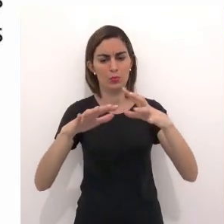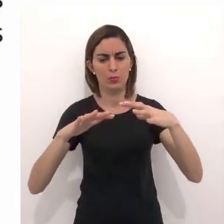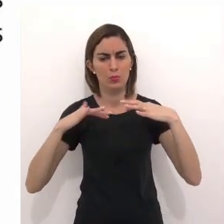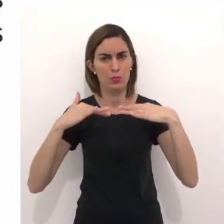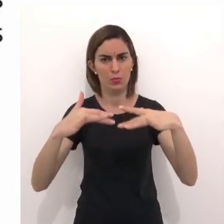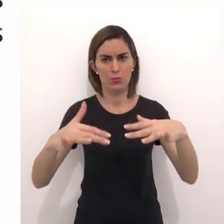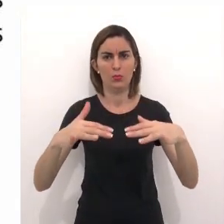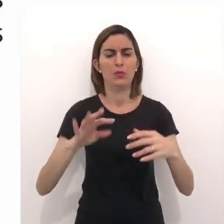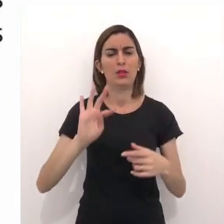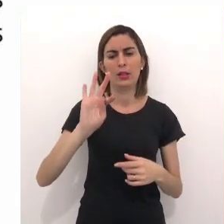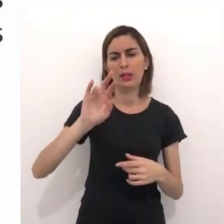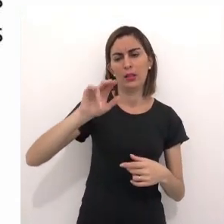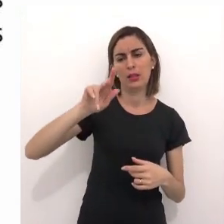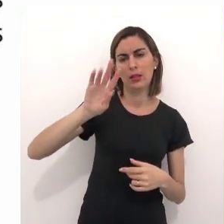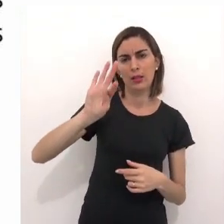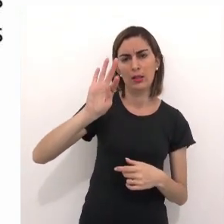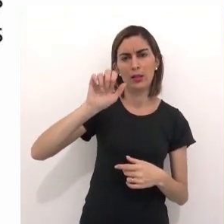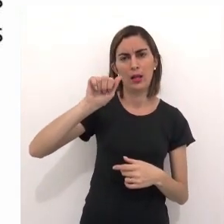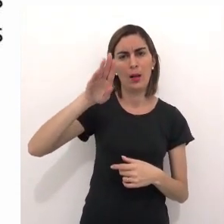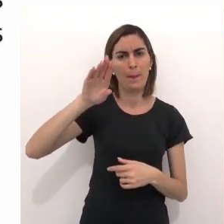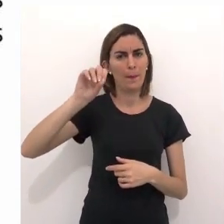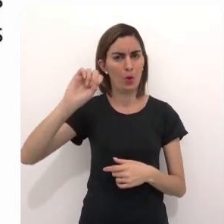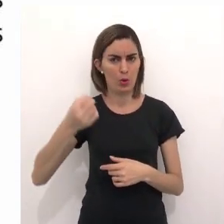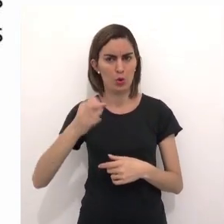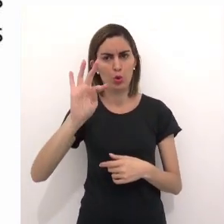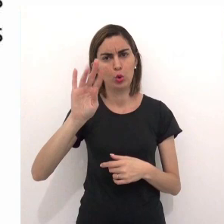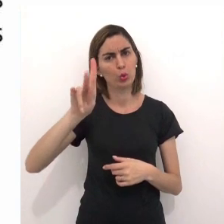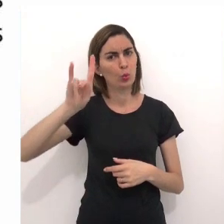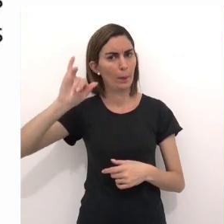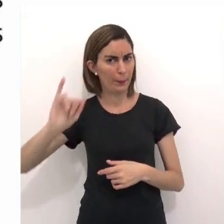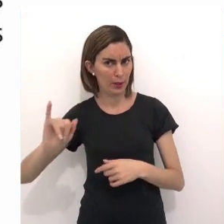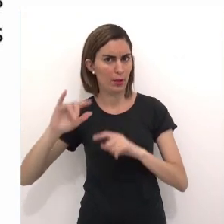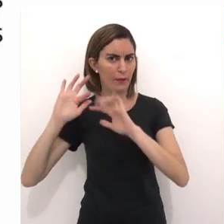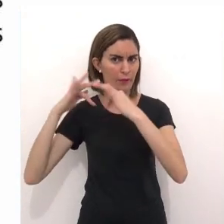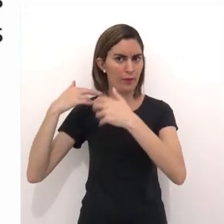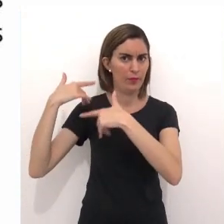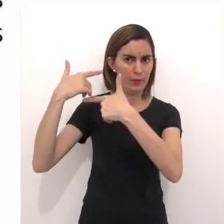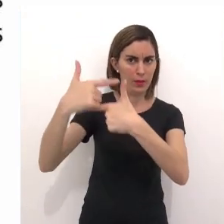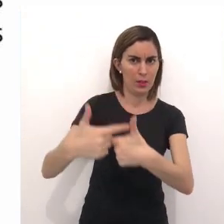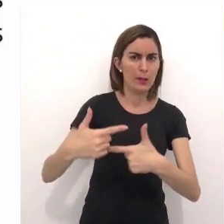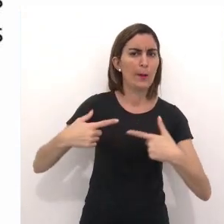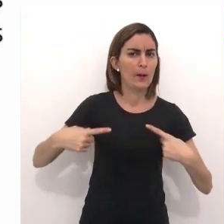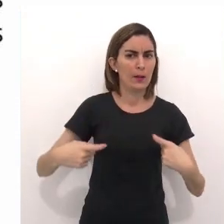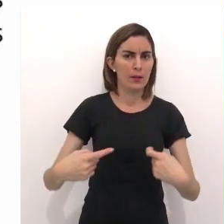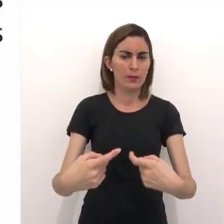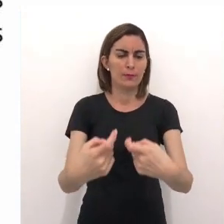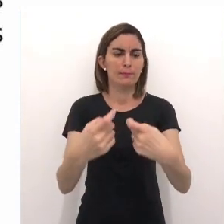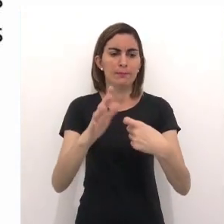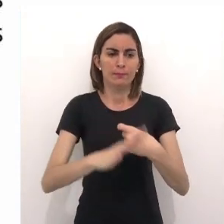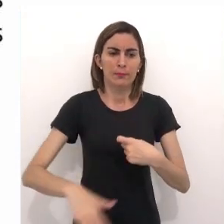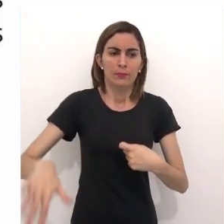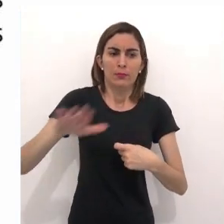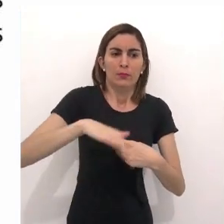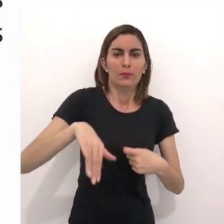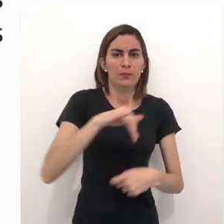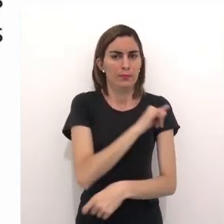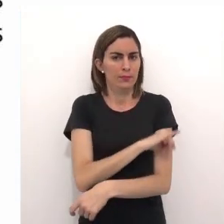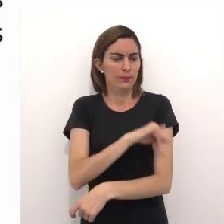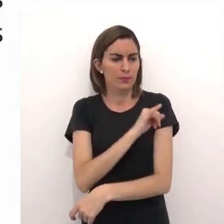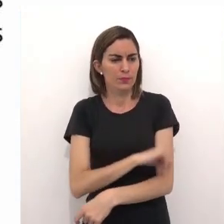Os tamoios, ou tupinambás da família Tupi, grandes guerreiros que ocupavam a região do Rio de